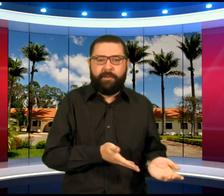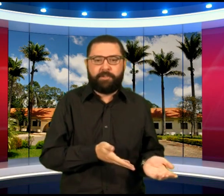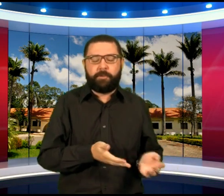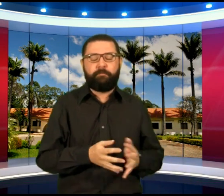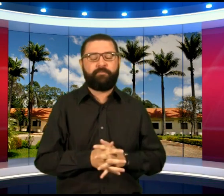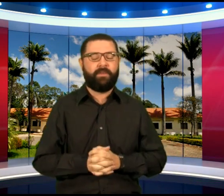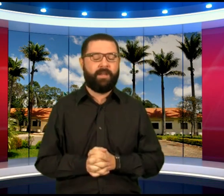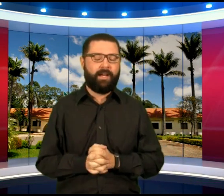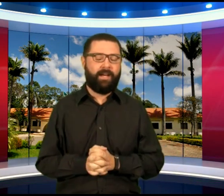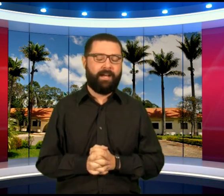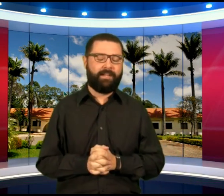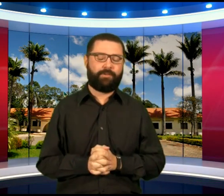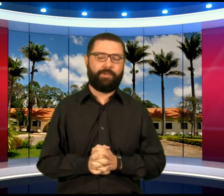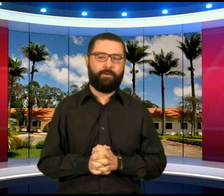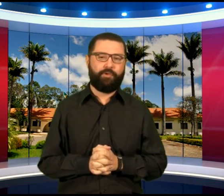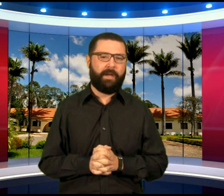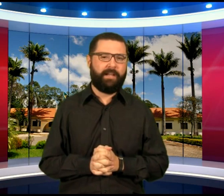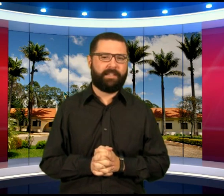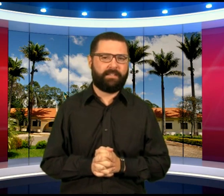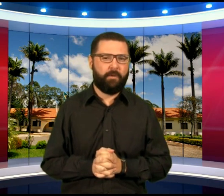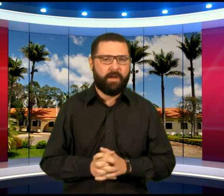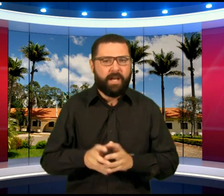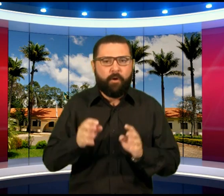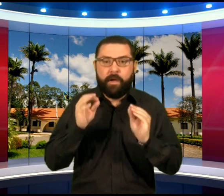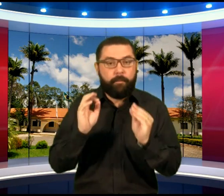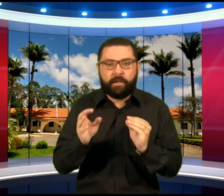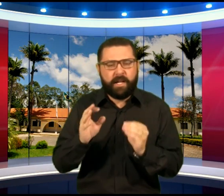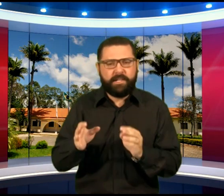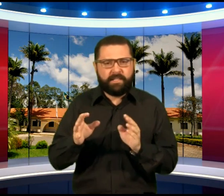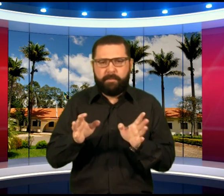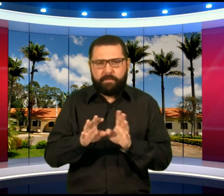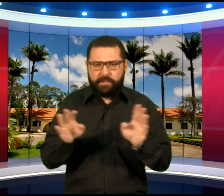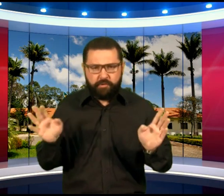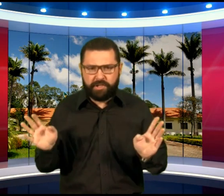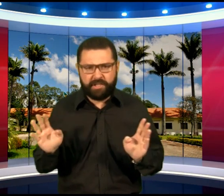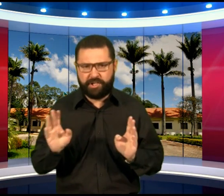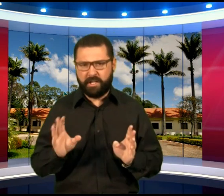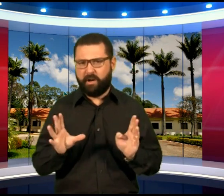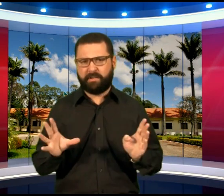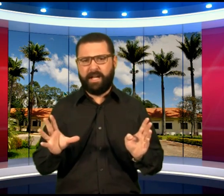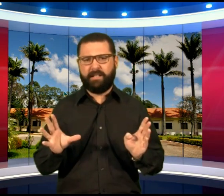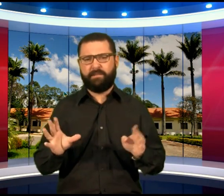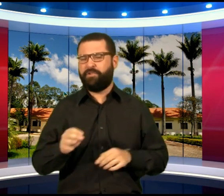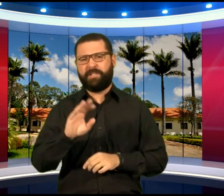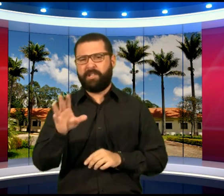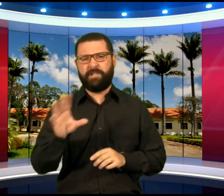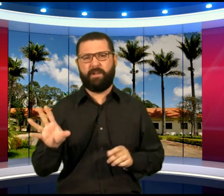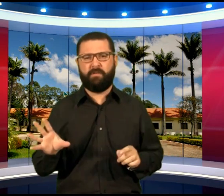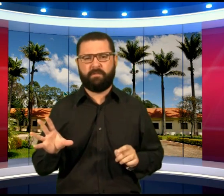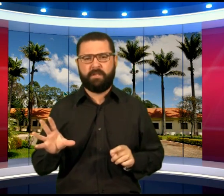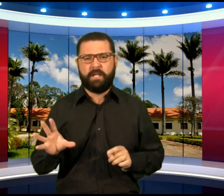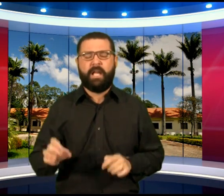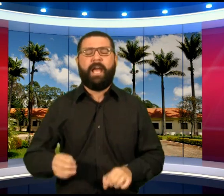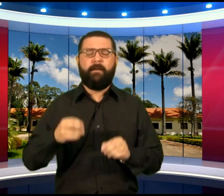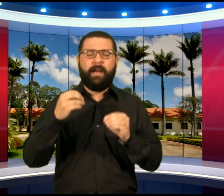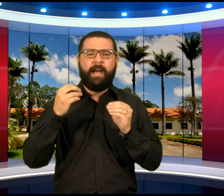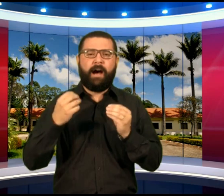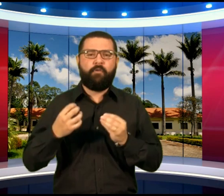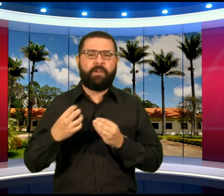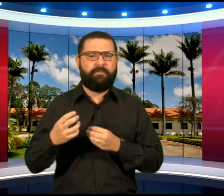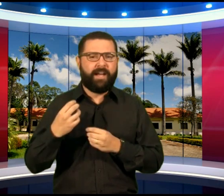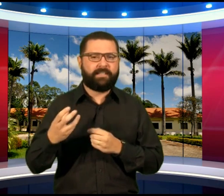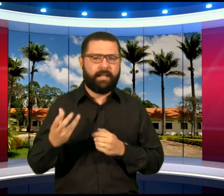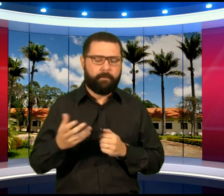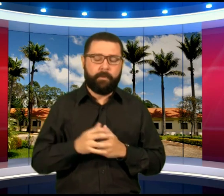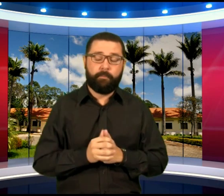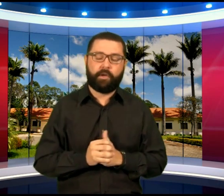isso difícil, esse conteúdo de mecanização, o importante é simplesmente não desistir não, tá? Não desiste não. É